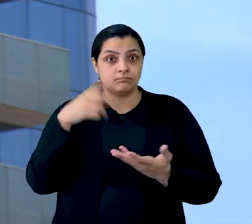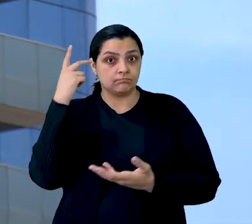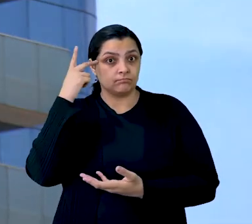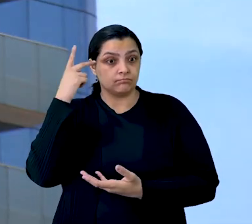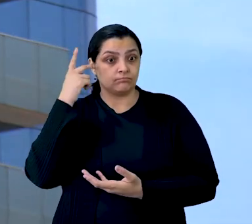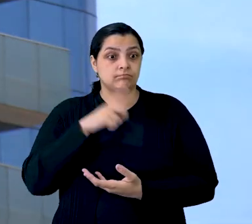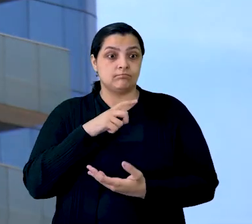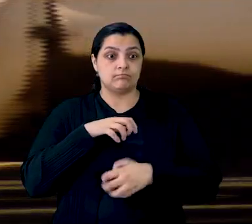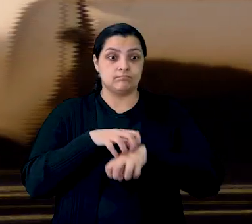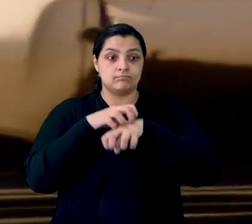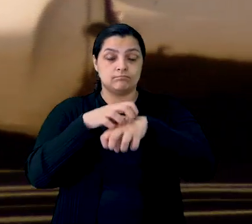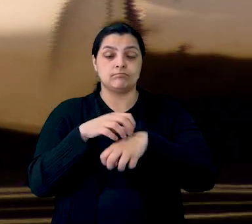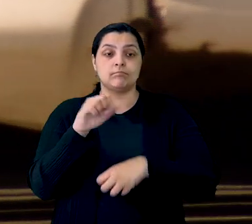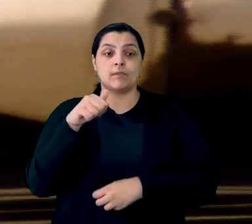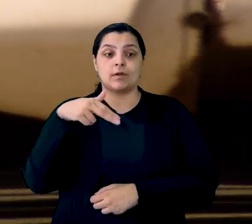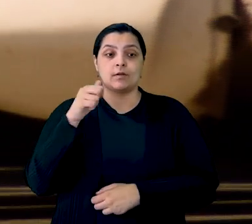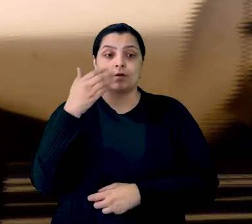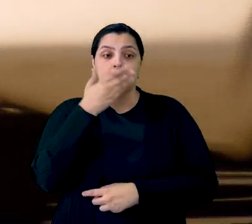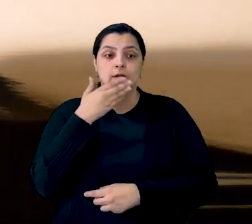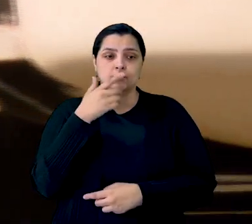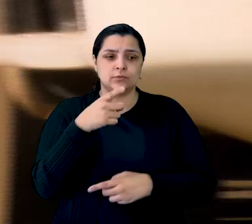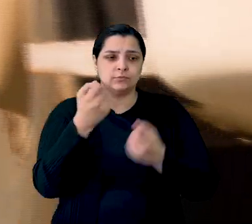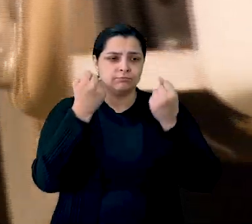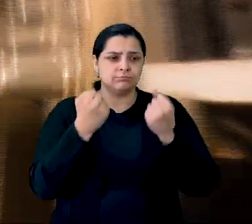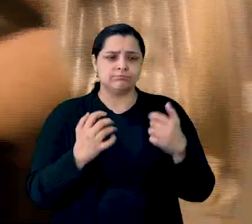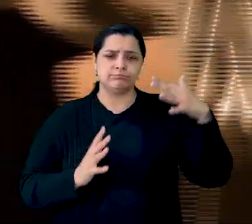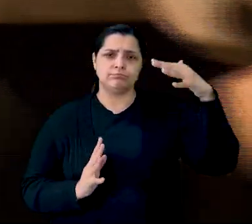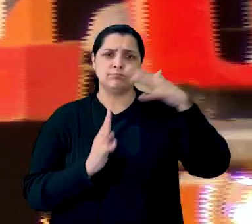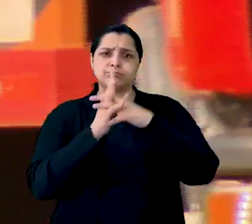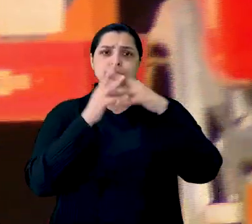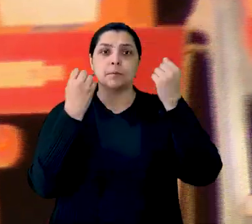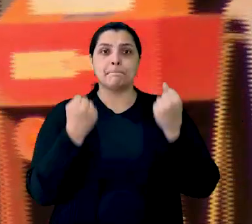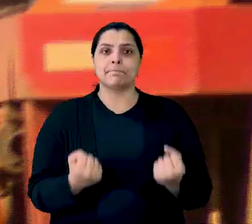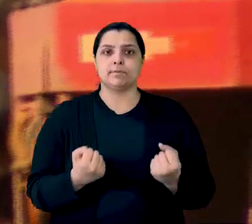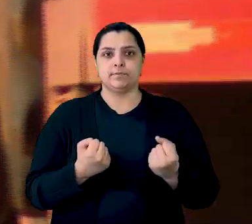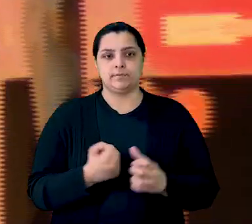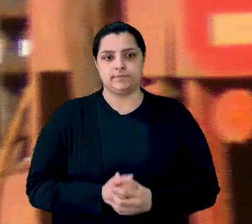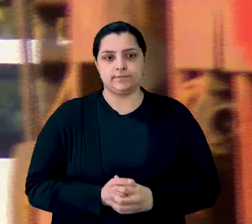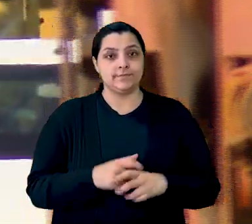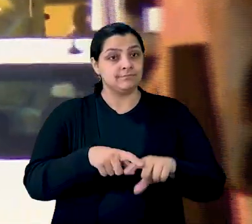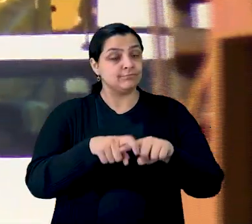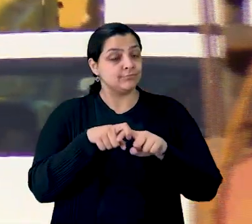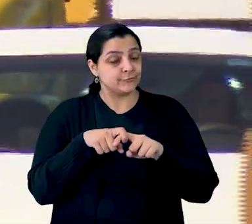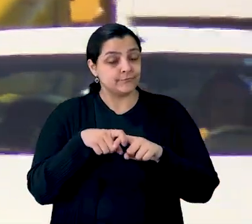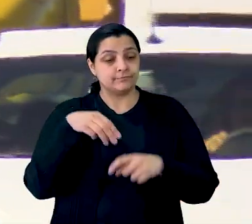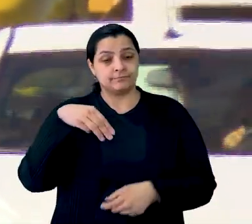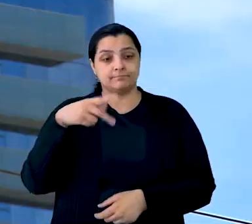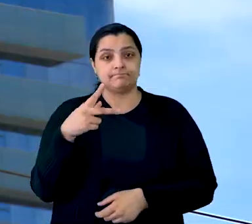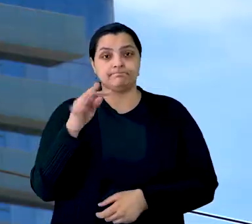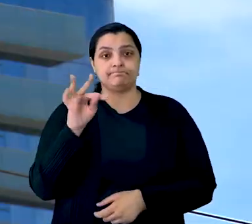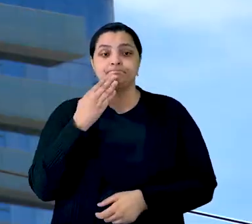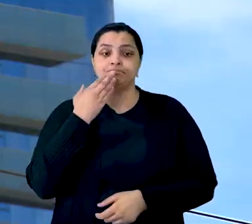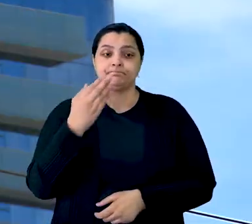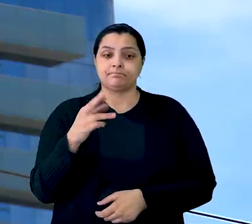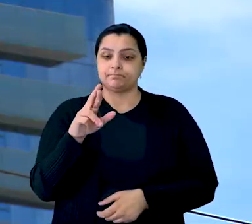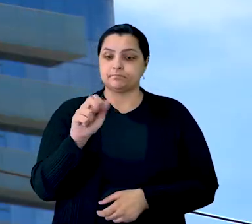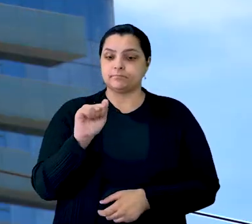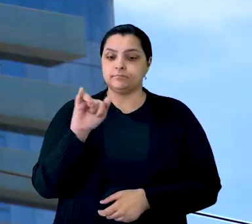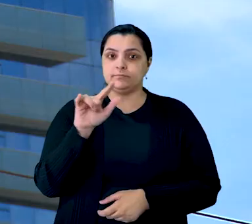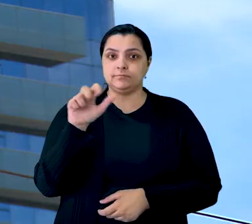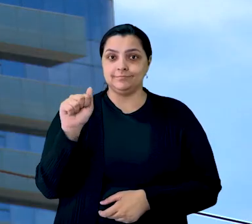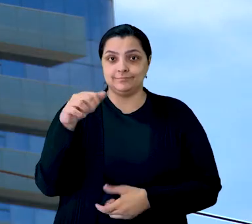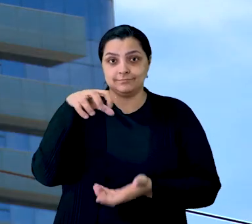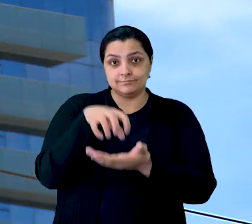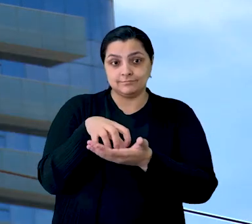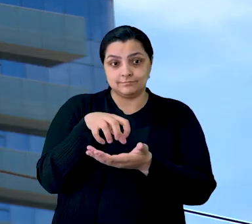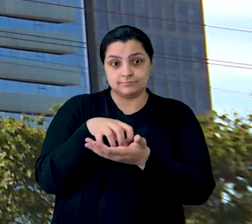São Paulo transportavam cana-de-açúcar em caminhões com carga superior ao peso permitido. Por isso, o MPT pediu que a